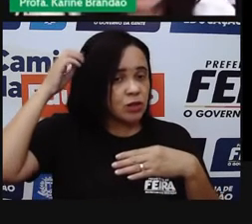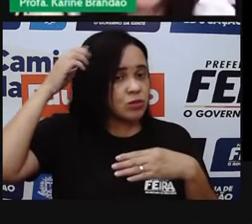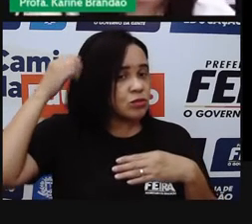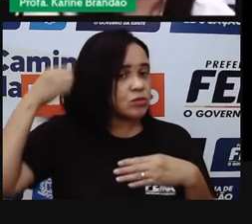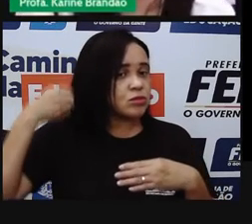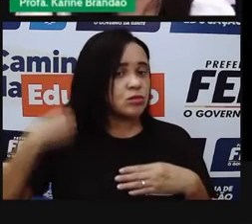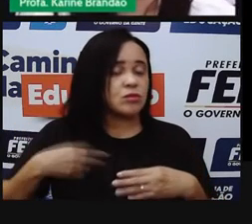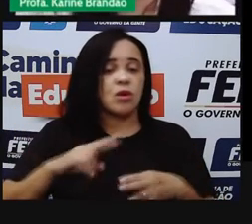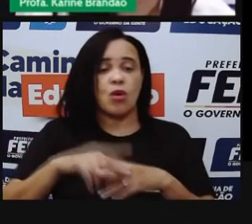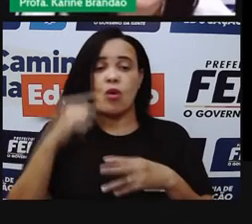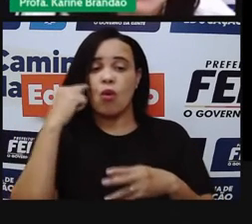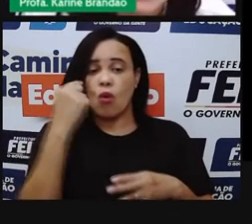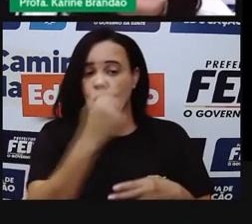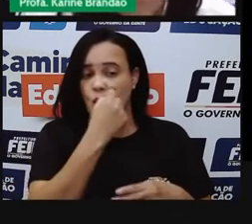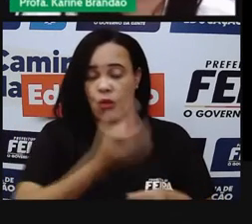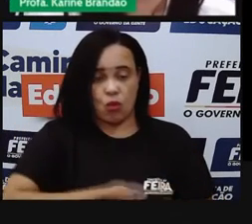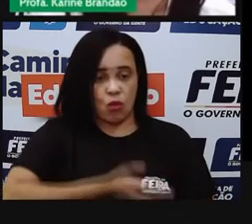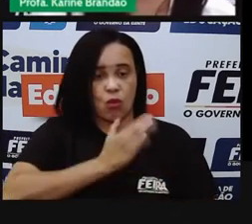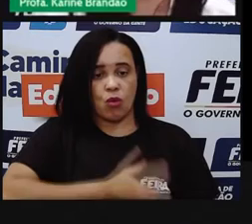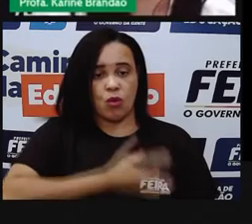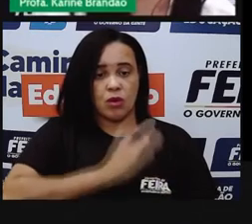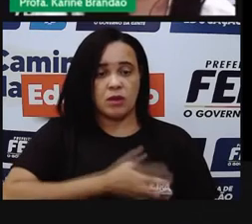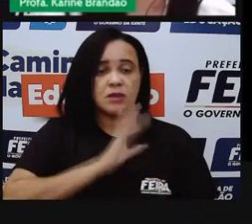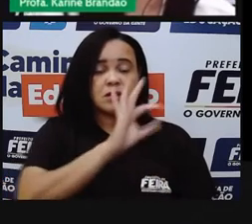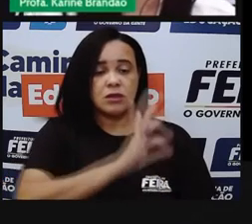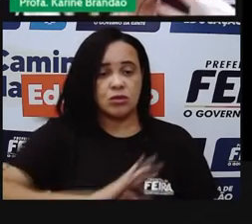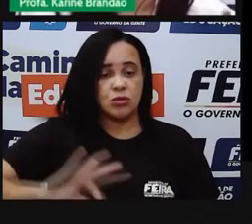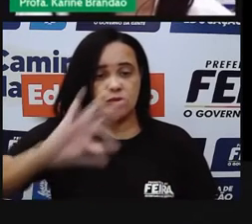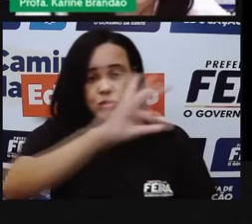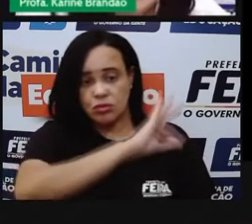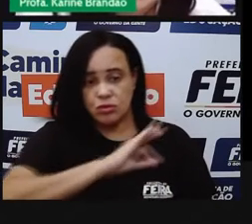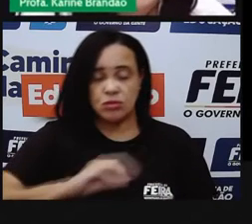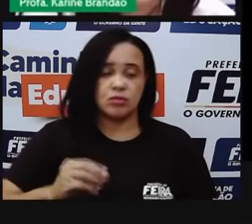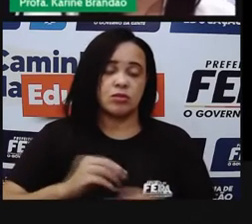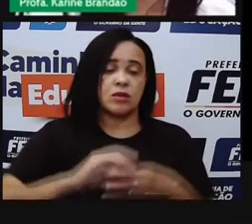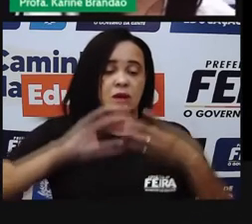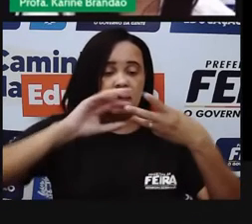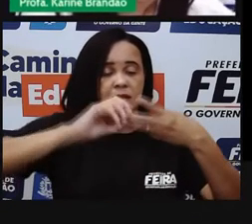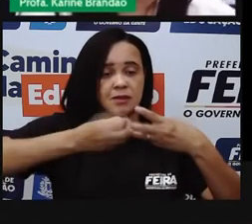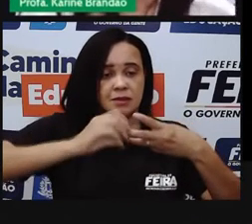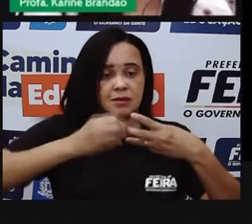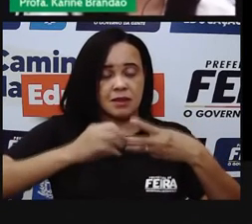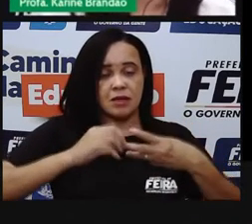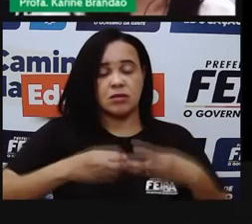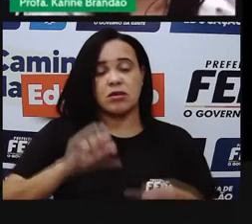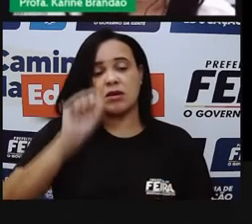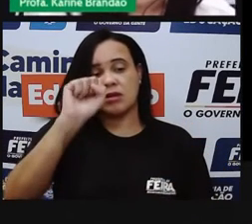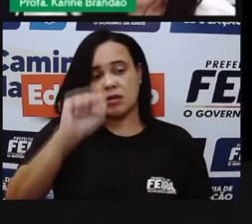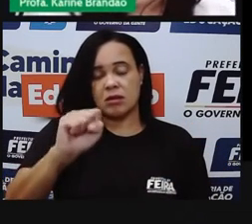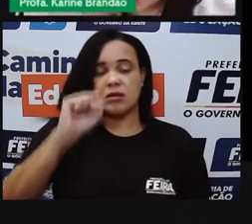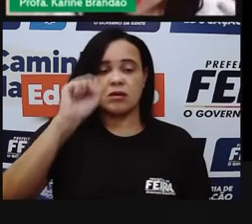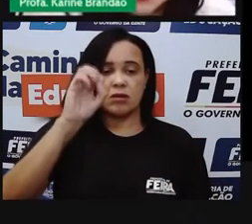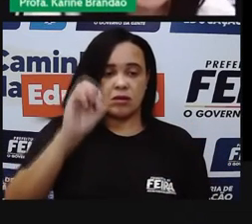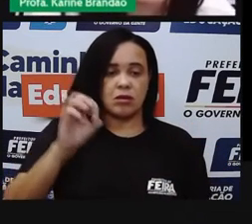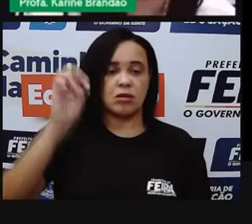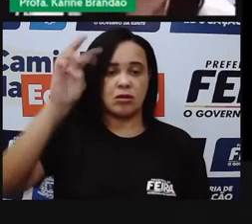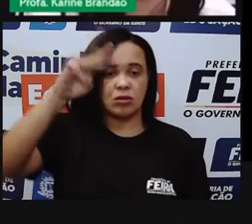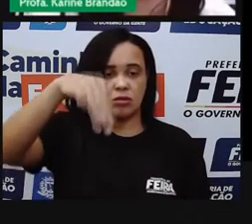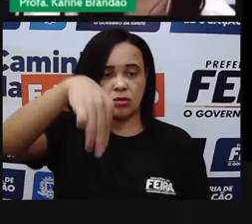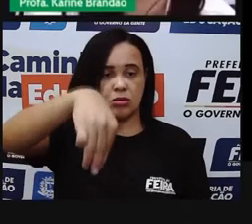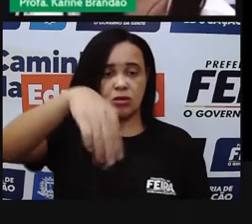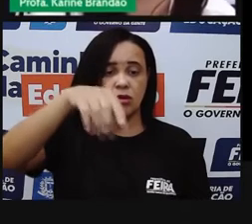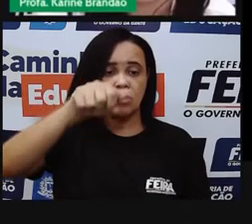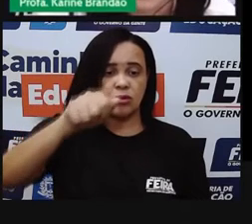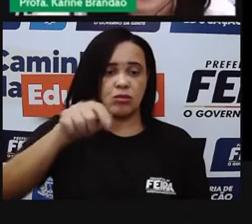Nas minhas pernas, no meu coração. São chamadas de células somáticas, porque pró soma vem de corpo. São as células